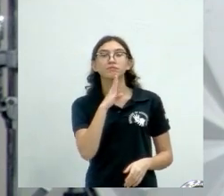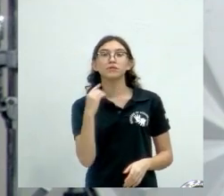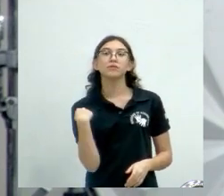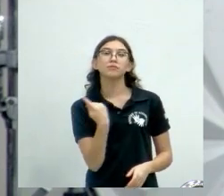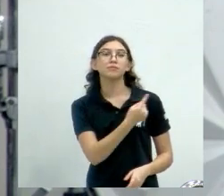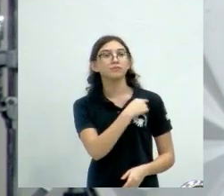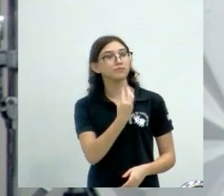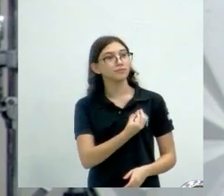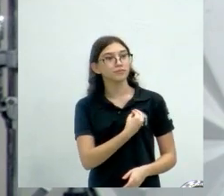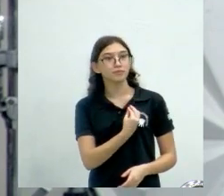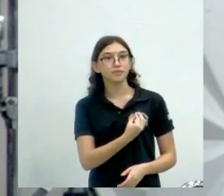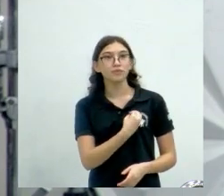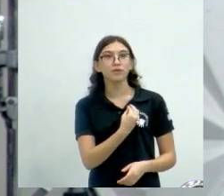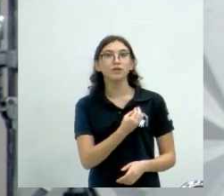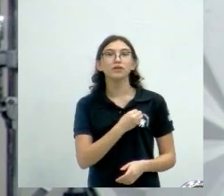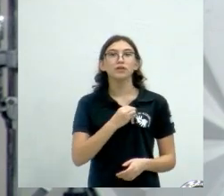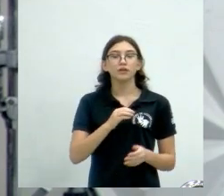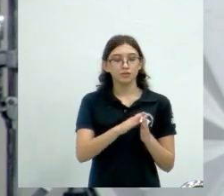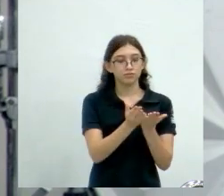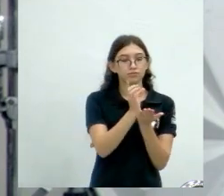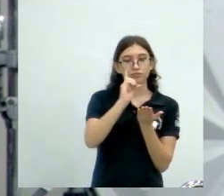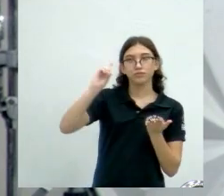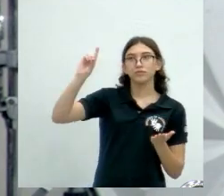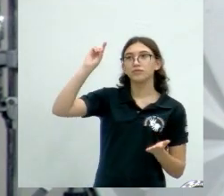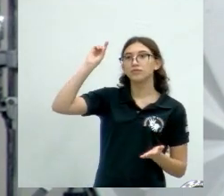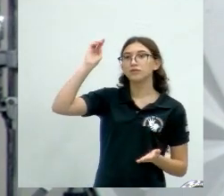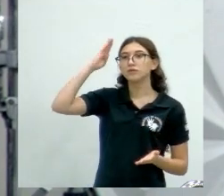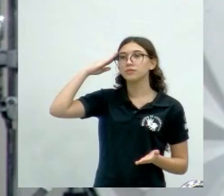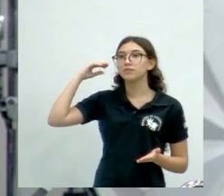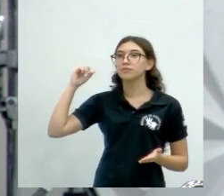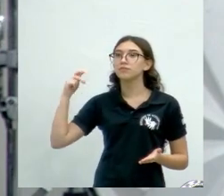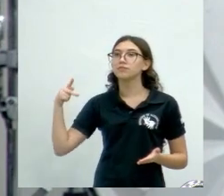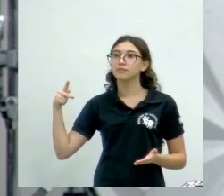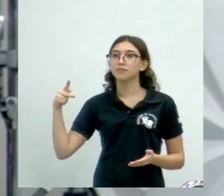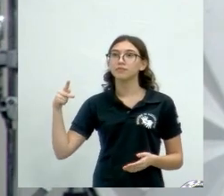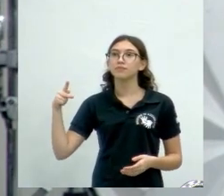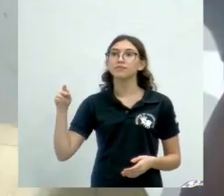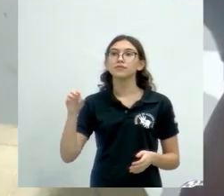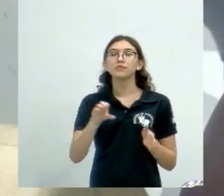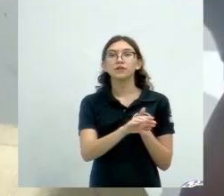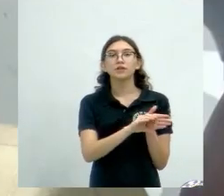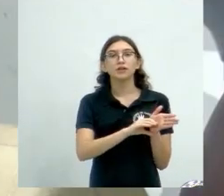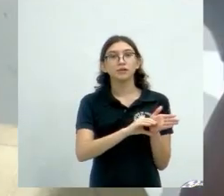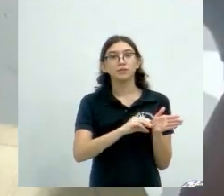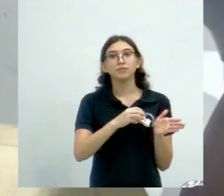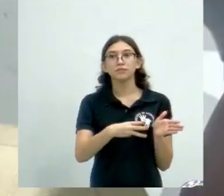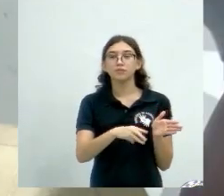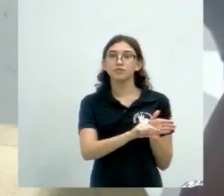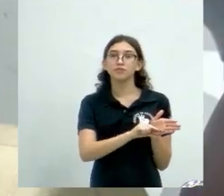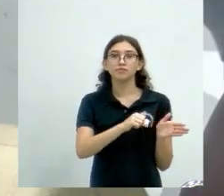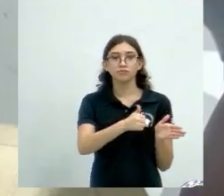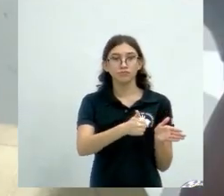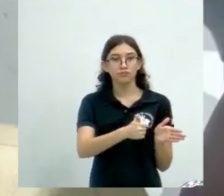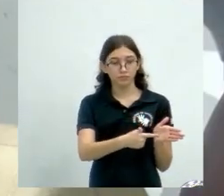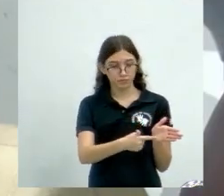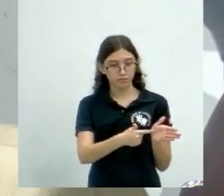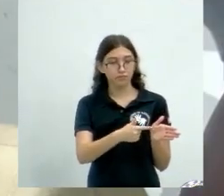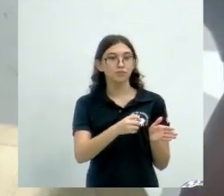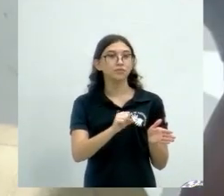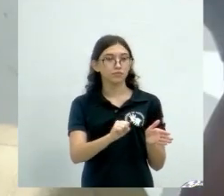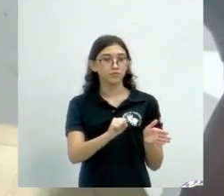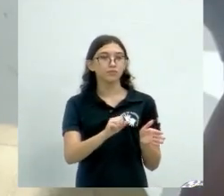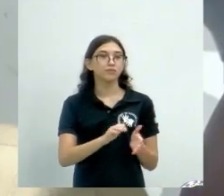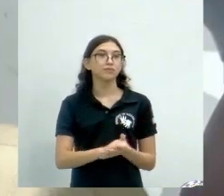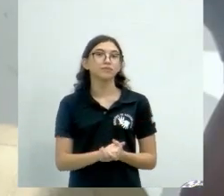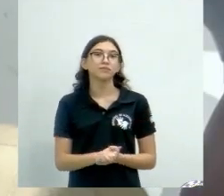Vida, baseada no texto de Provérbios, capítulo 3, versos 7 e 8. Tá? No seu material tem